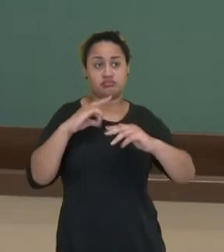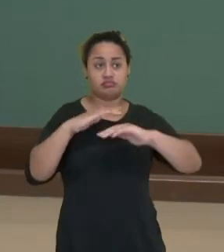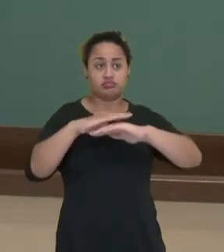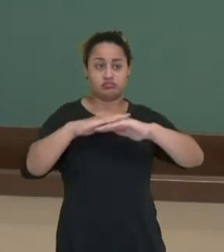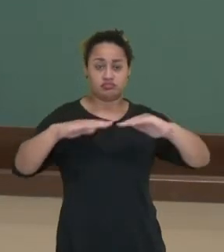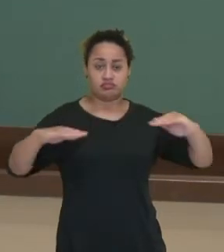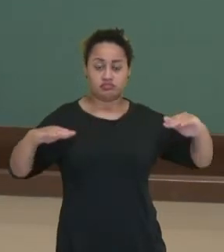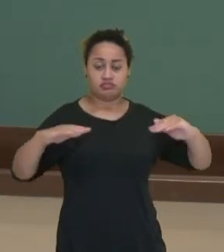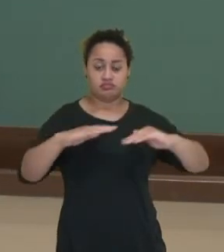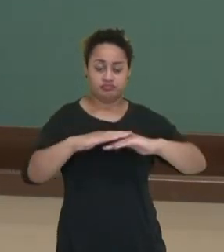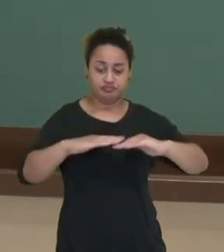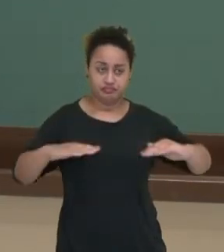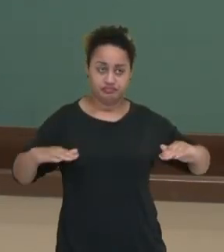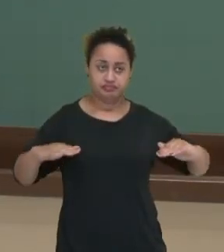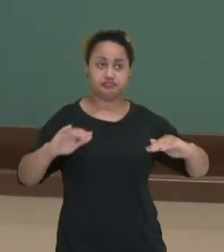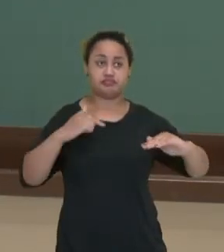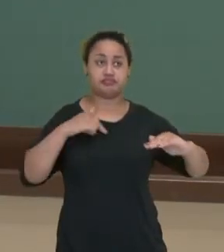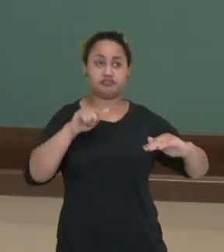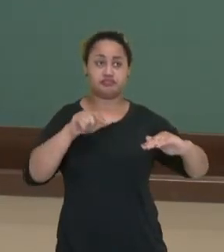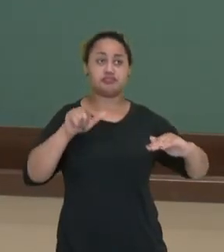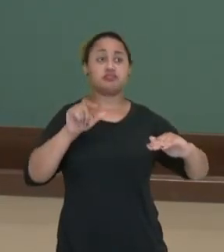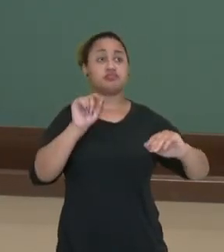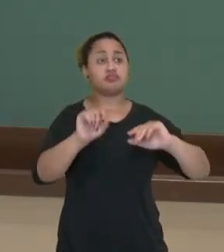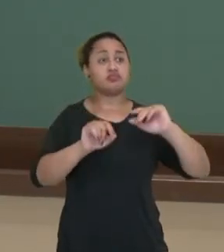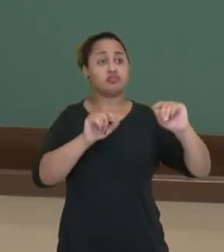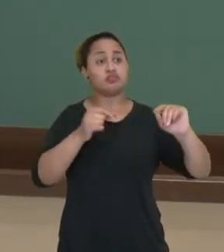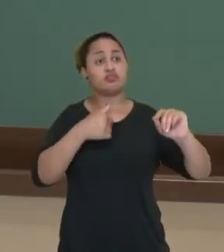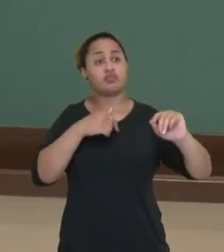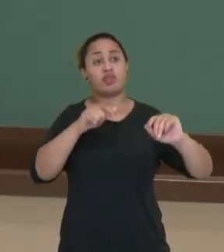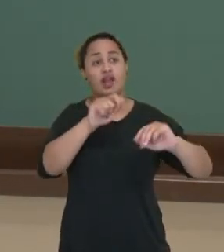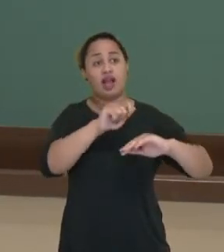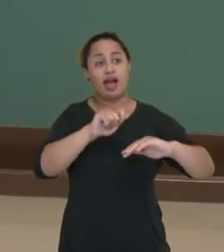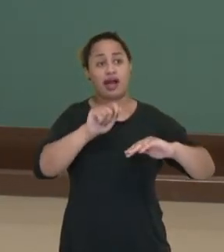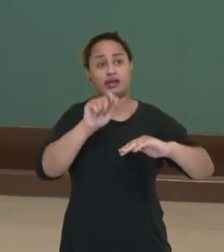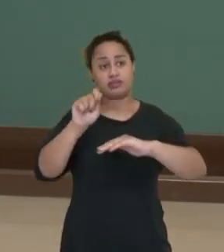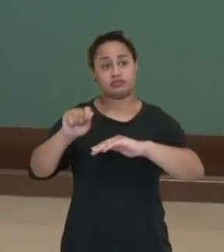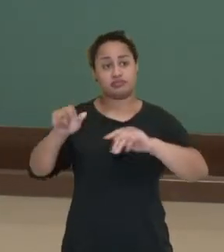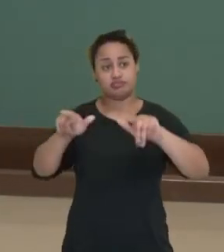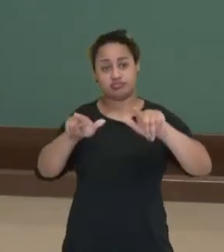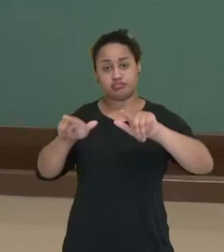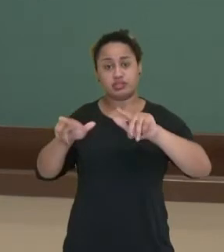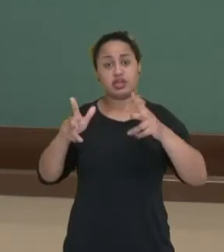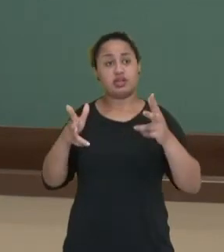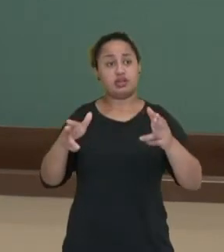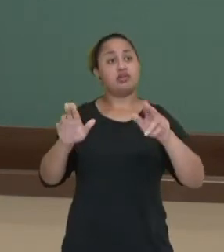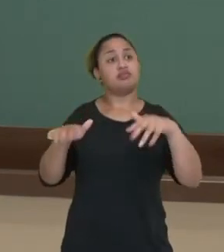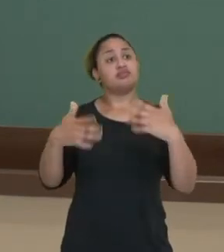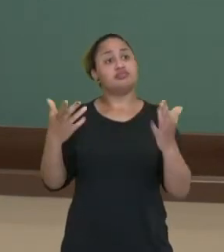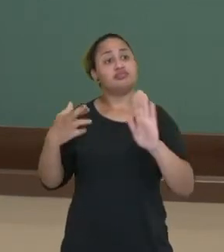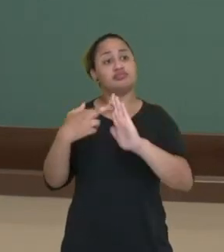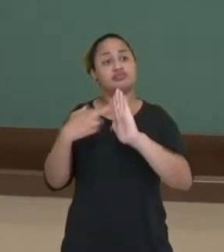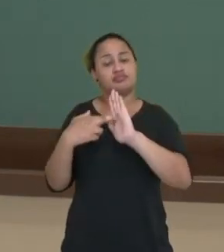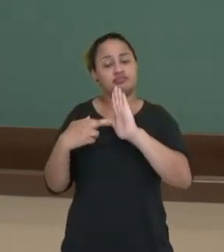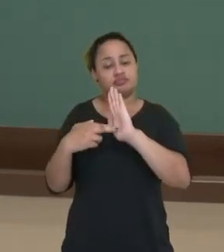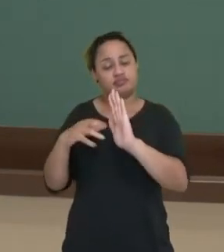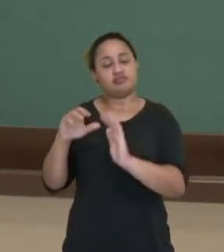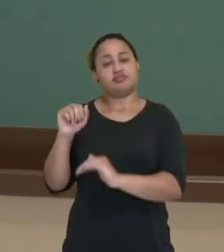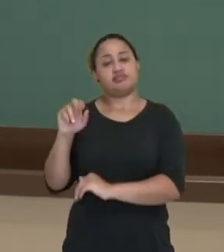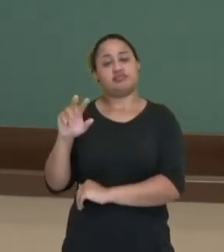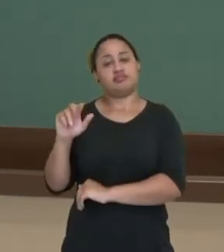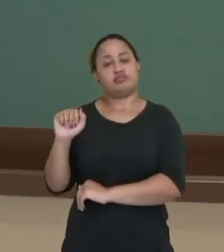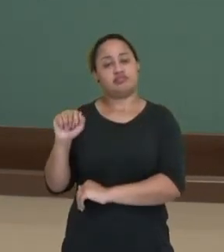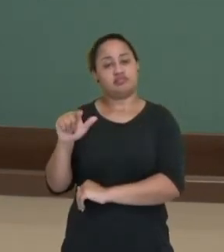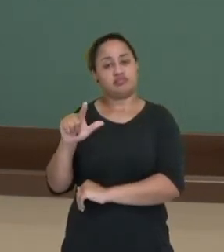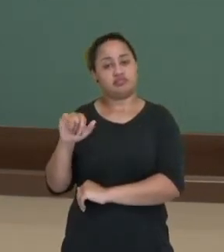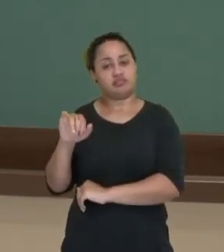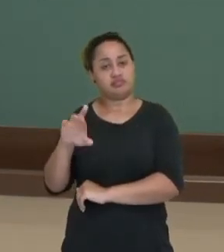aqui nesse plano, o plano π, e esta área igual a esta. Então, pelo princípio do Cavalieri, nós podemos afirmar que o